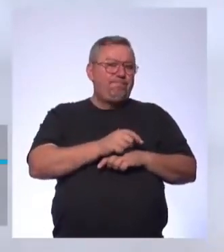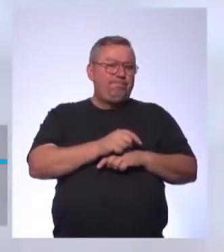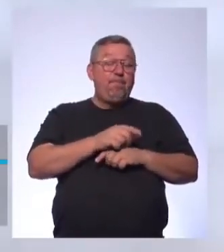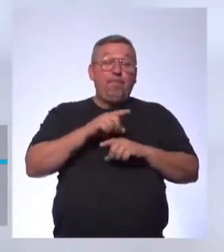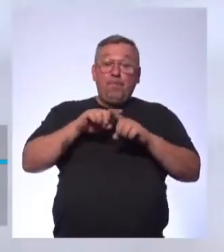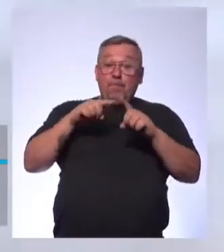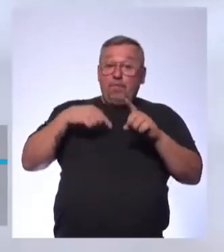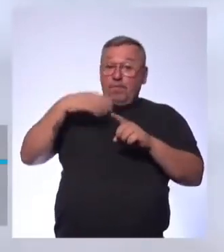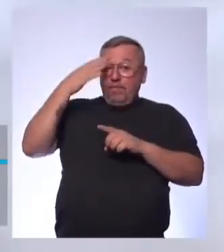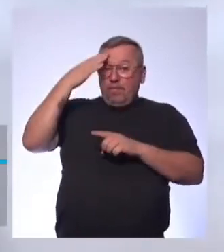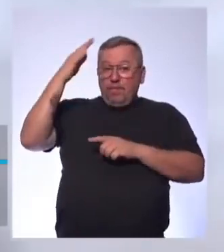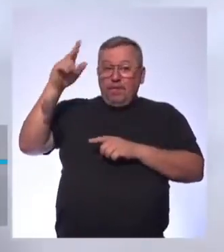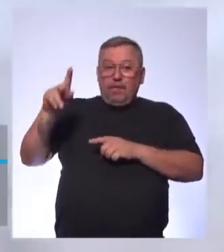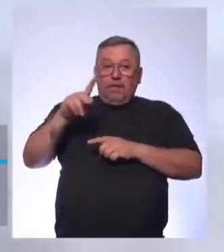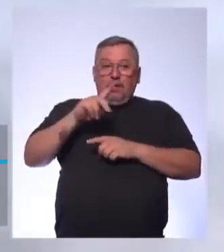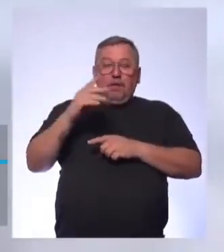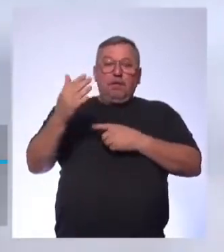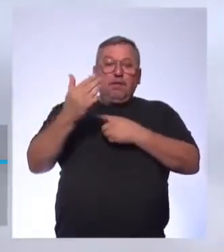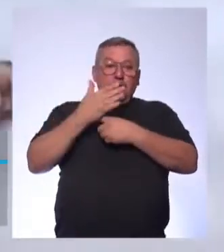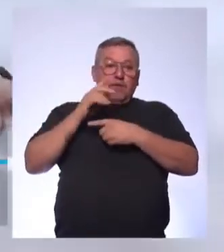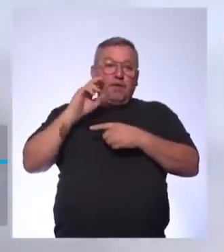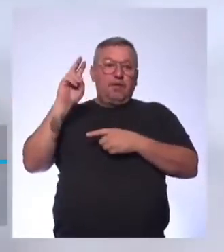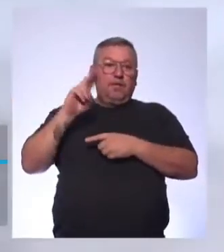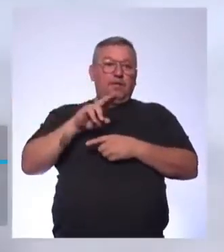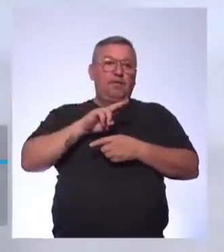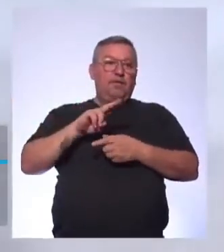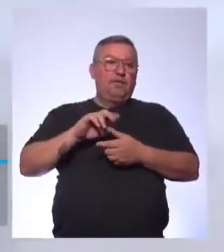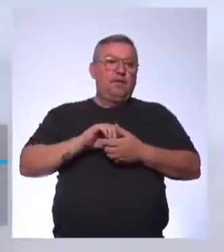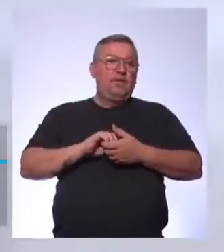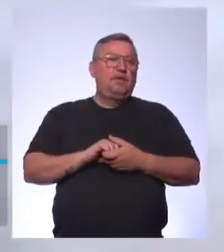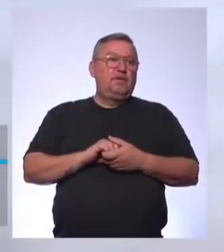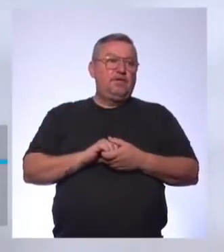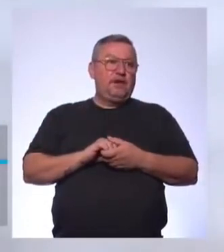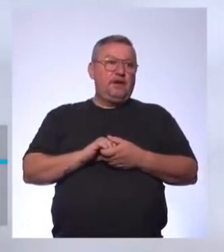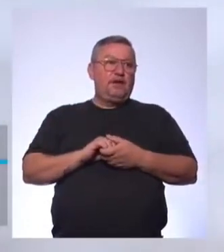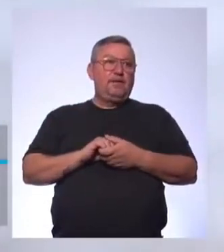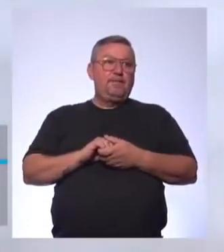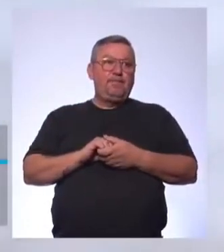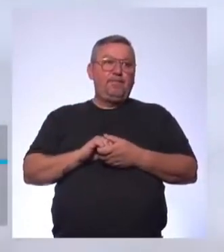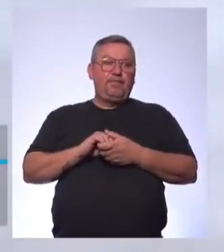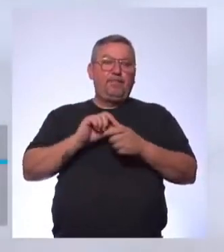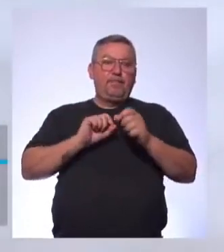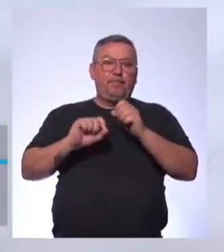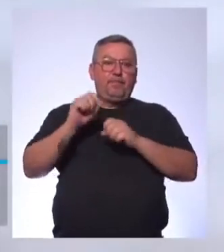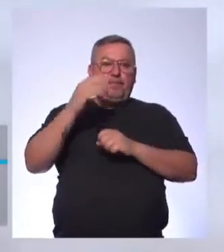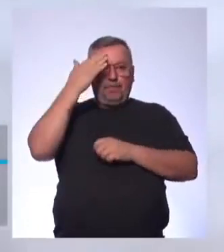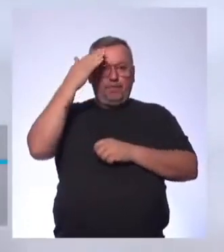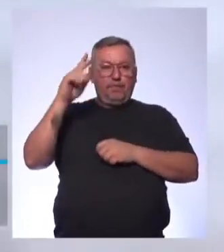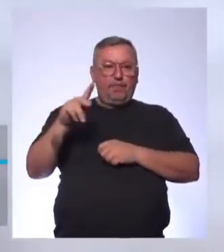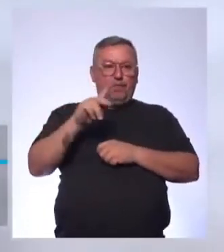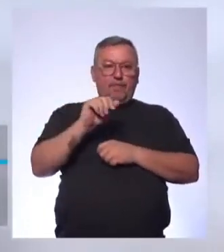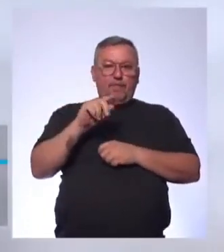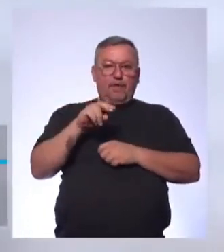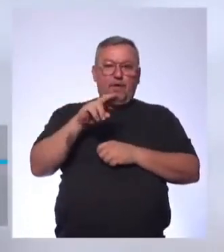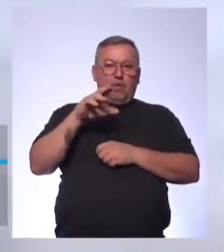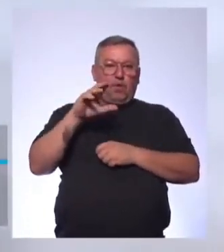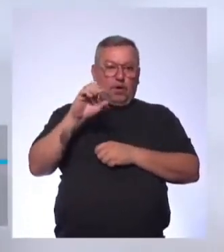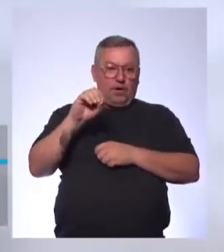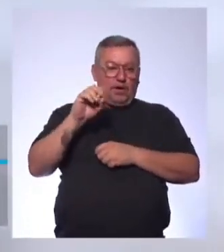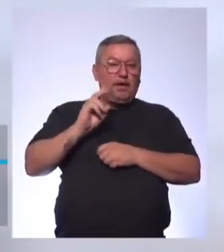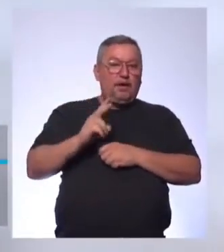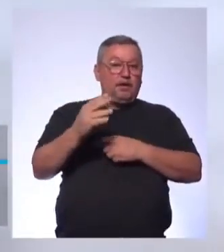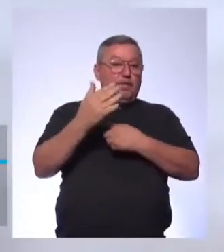na aula passada. Vou colar, tá? Porque a memória já não ajuda muito. Agradecer a professora Aurora, que está sempre